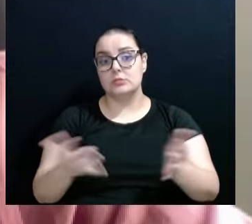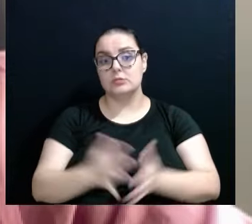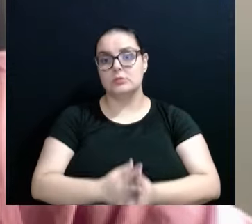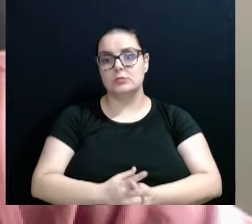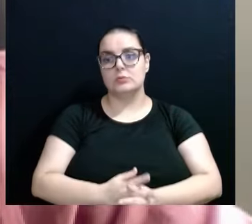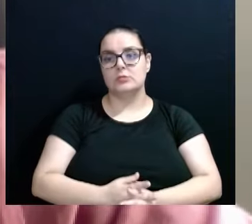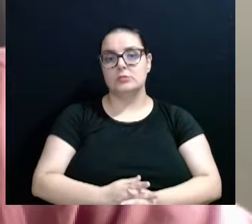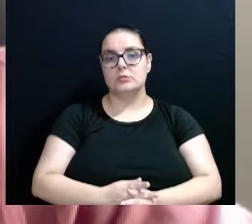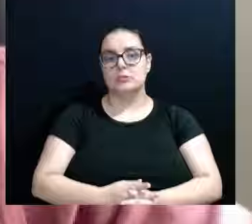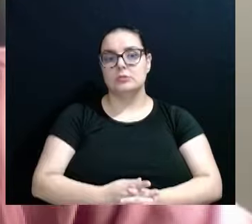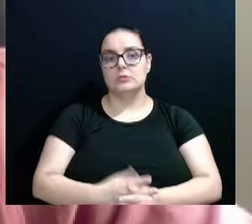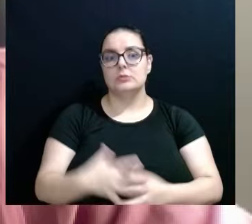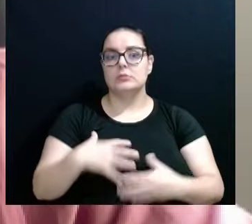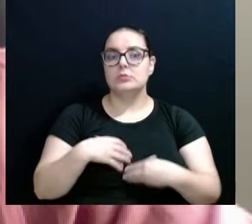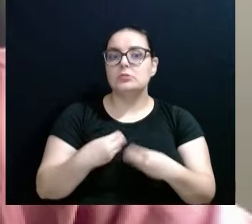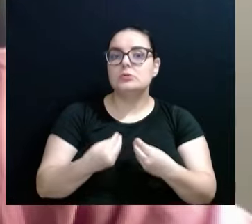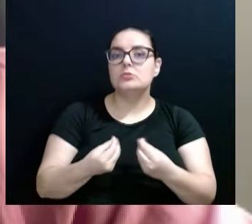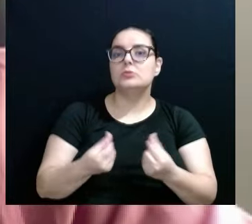sentido de